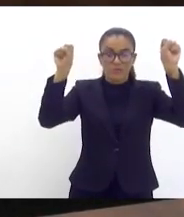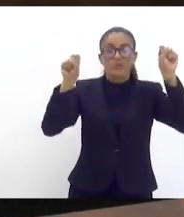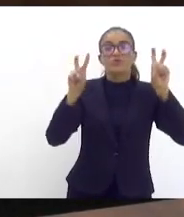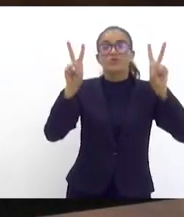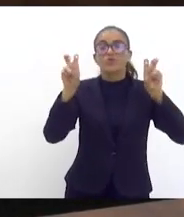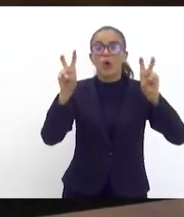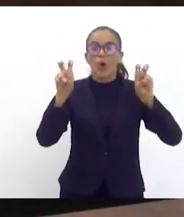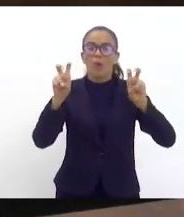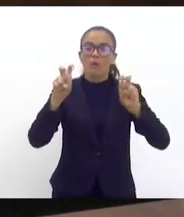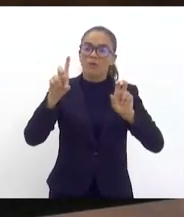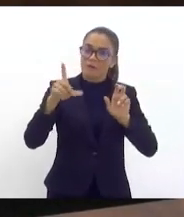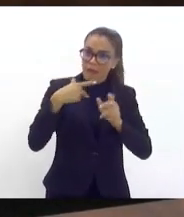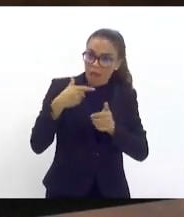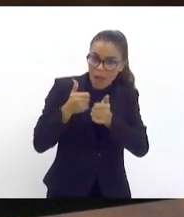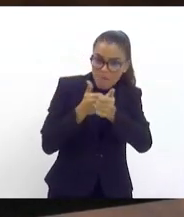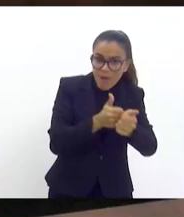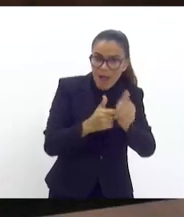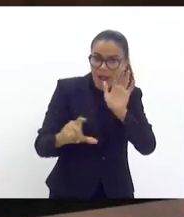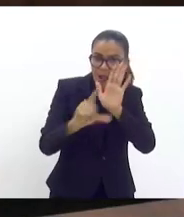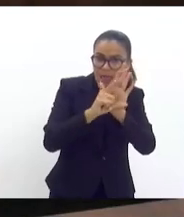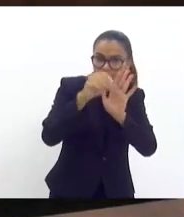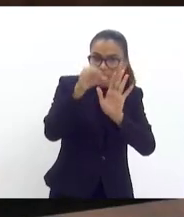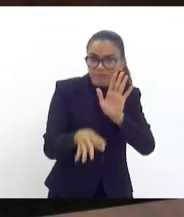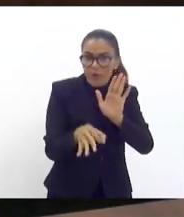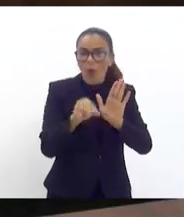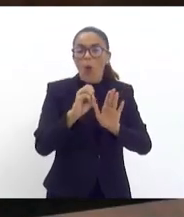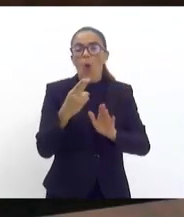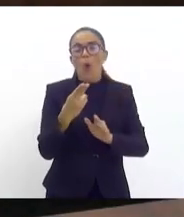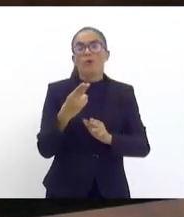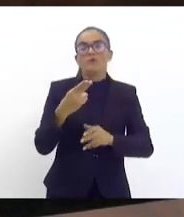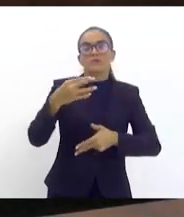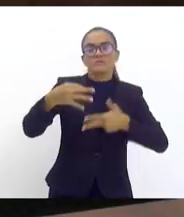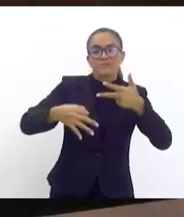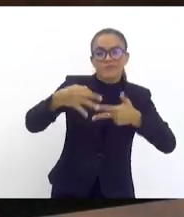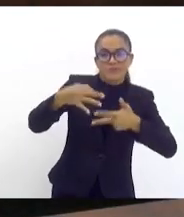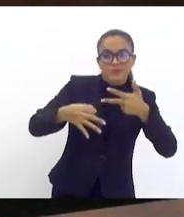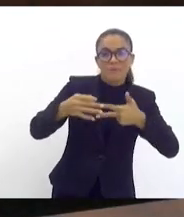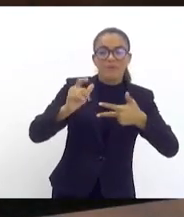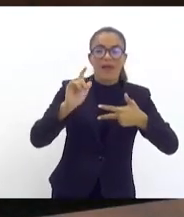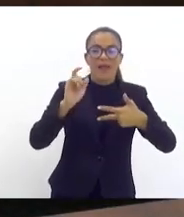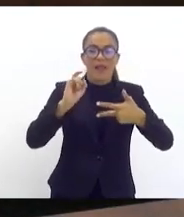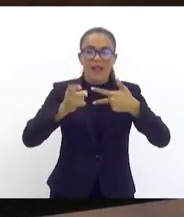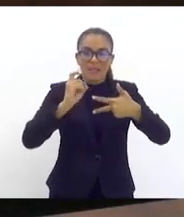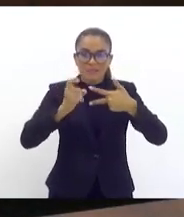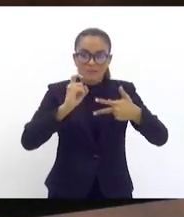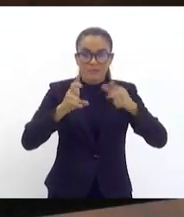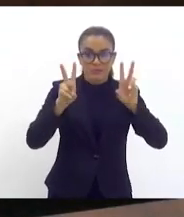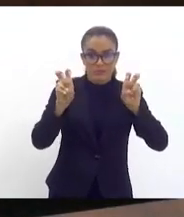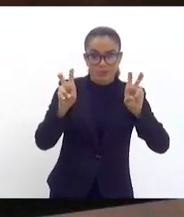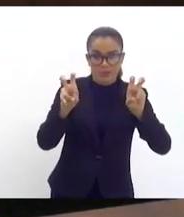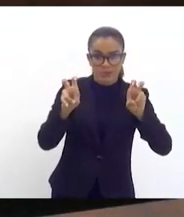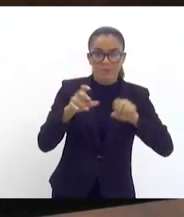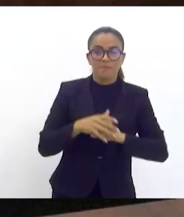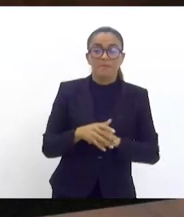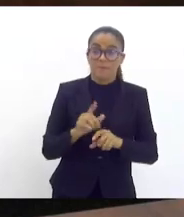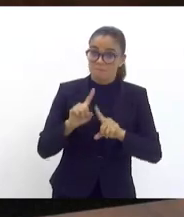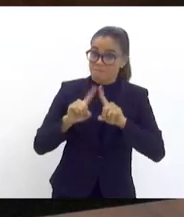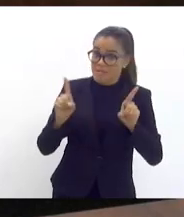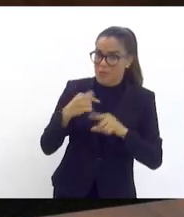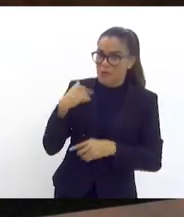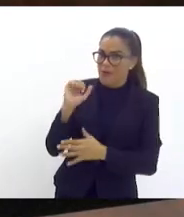à legalidade ou não, se cabe ou não ao Poder Legislativo legislar sobre a matéria, mas eu já garanto que